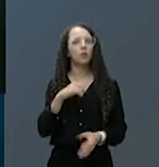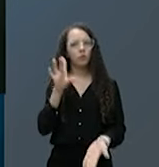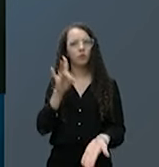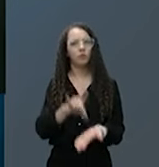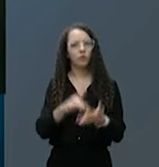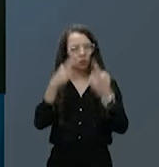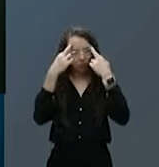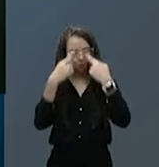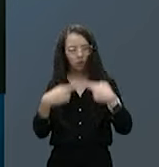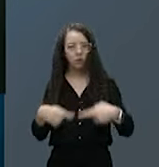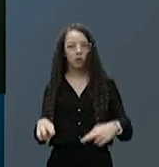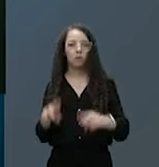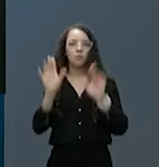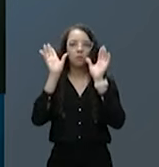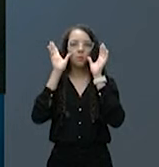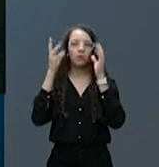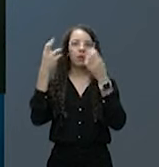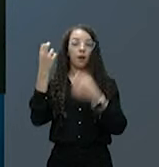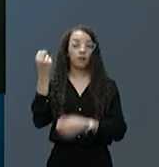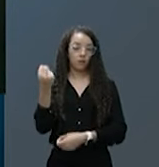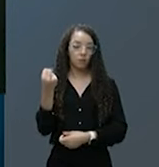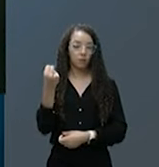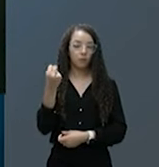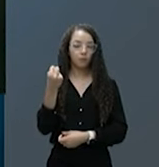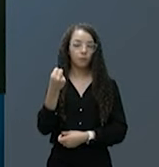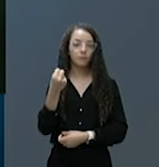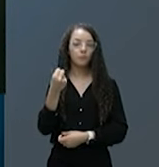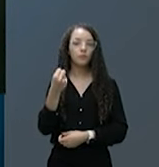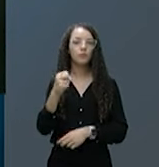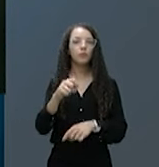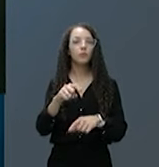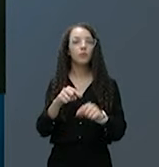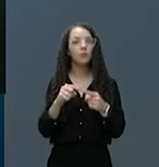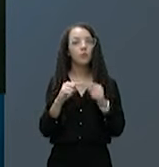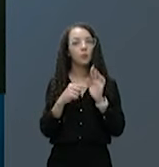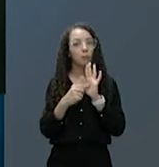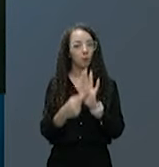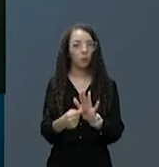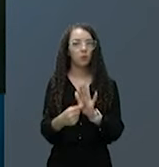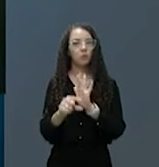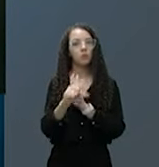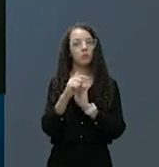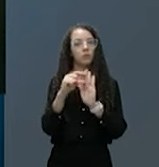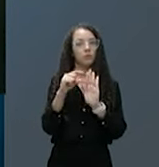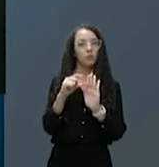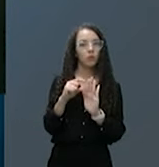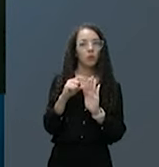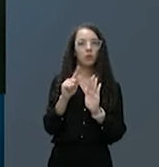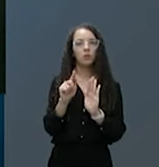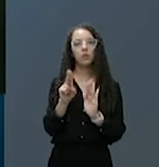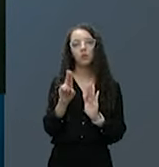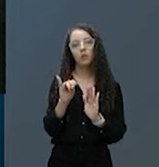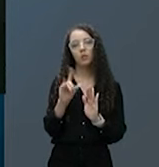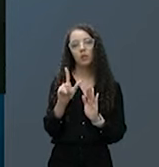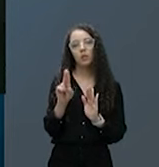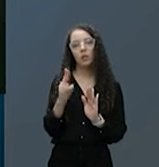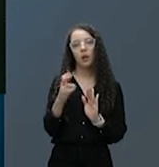decisões. Cito aqui, senhora Presidente, trecho de Luiz Guilherme